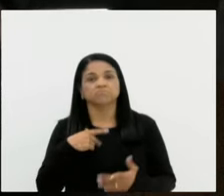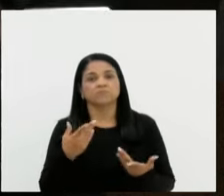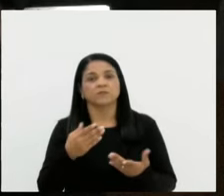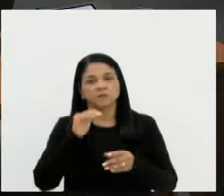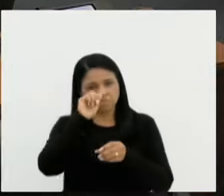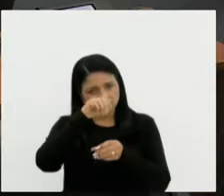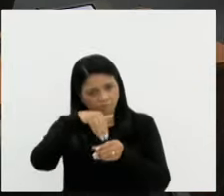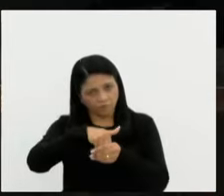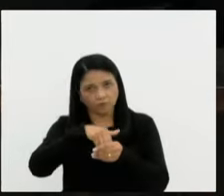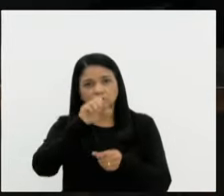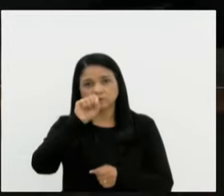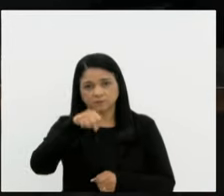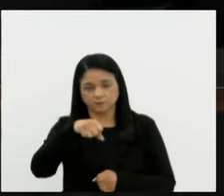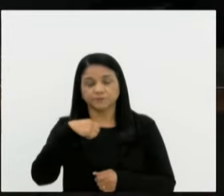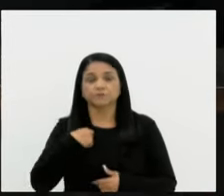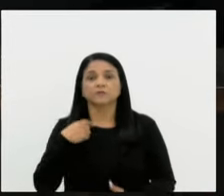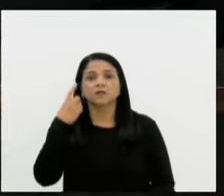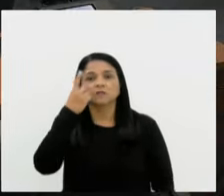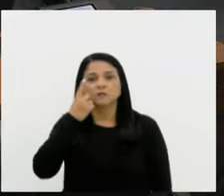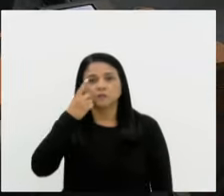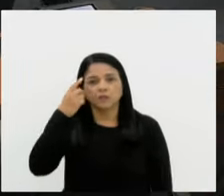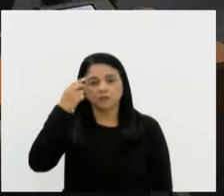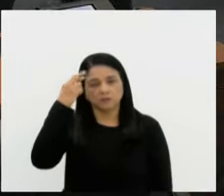Muito obrigado. Deputada Dani Balbi.